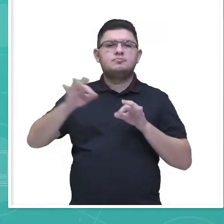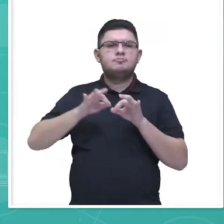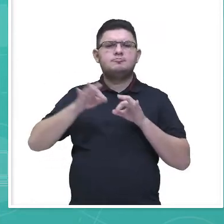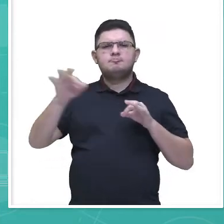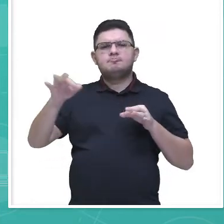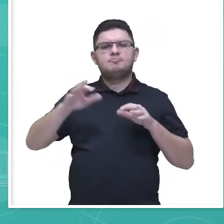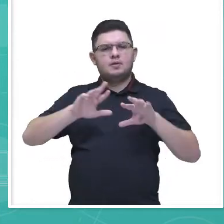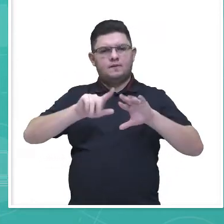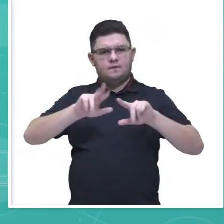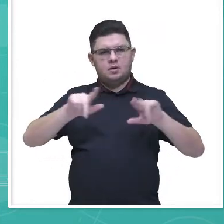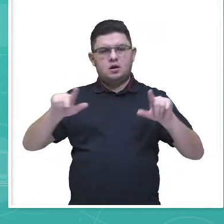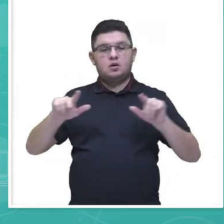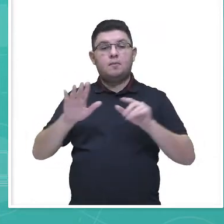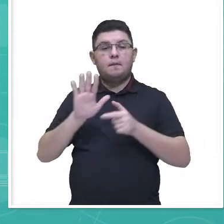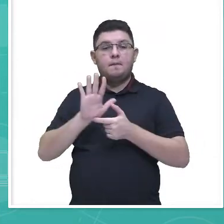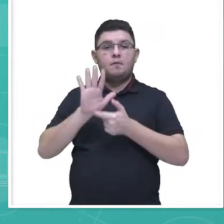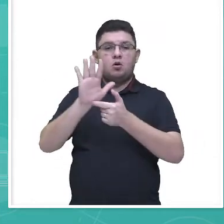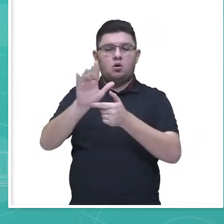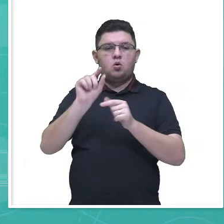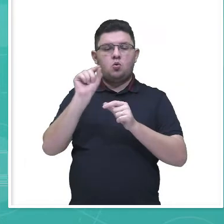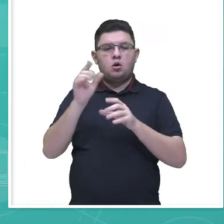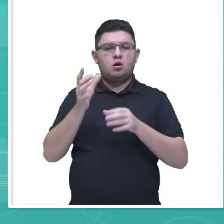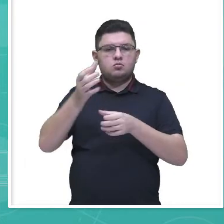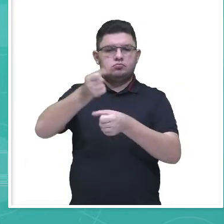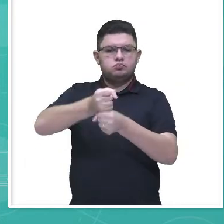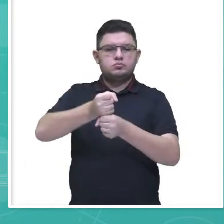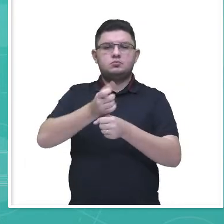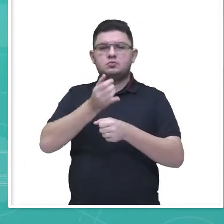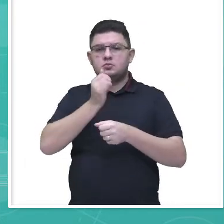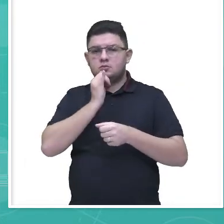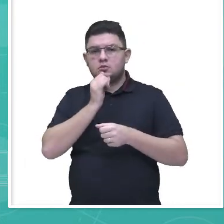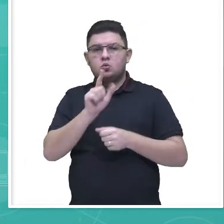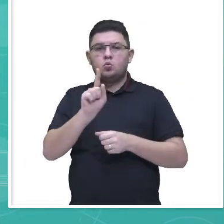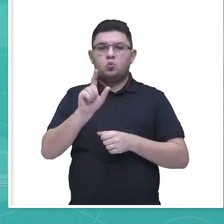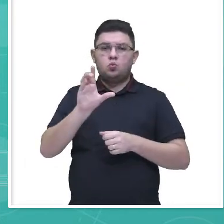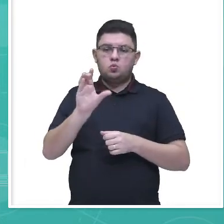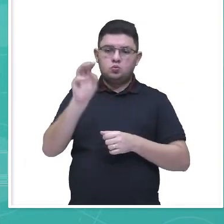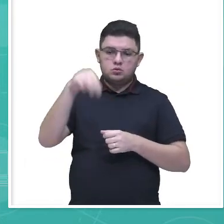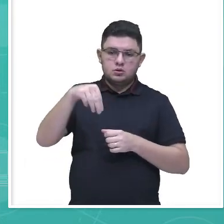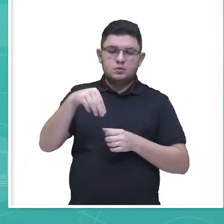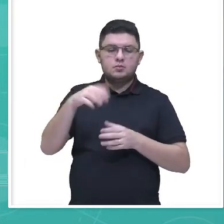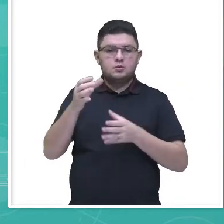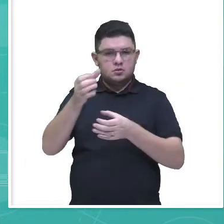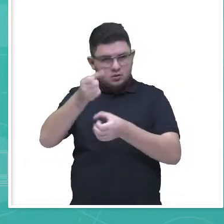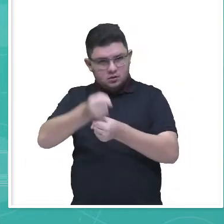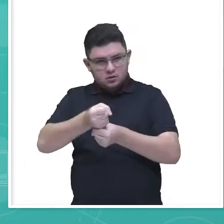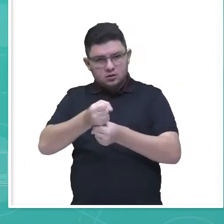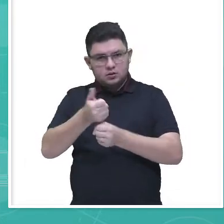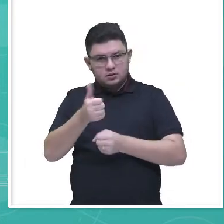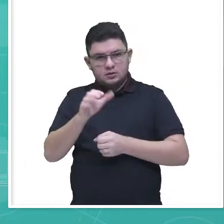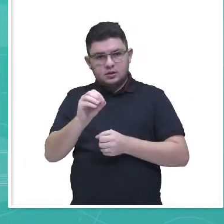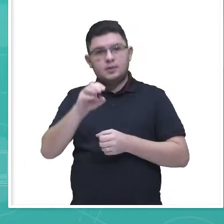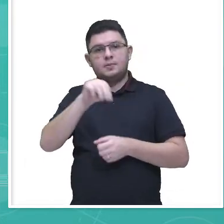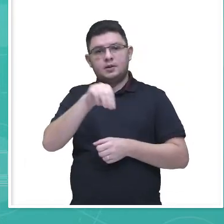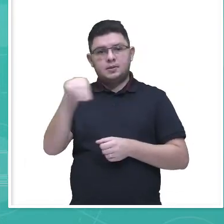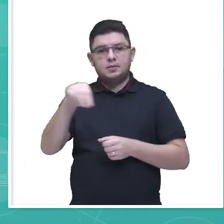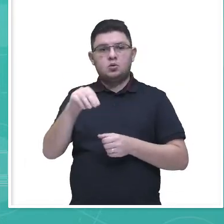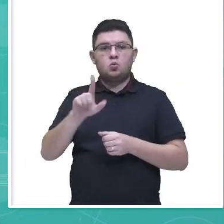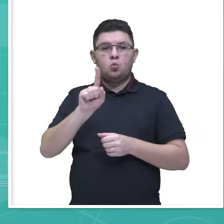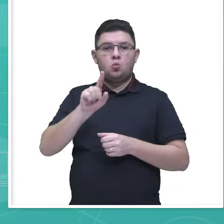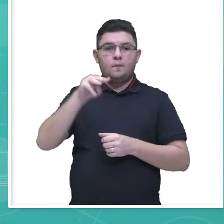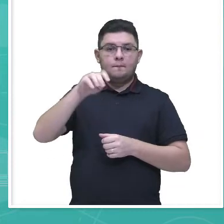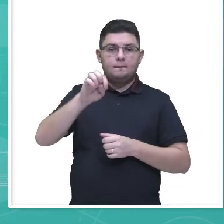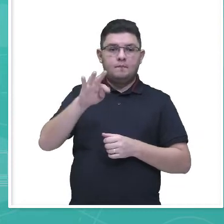ali quanto equivale 1 centímetro, 1 metro e 1 quilômetro. Né? Em 1 centímetro, a gente vai ter 10 milímetros, em 1 metro,